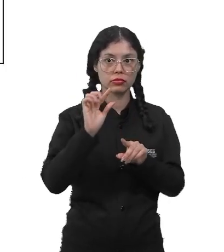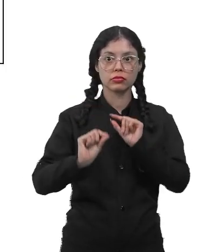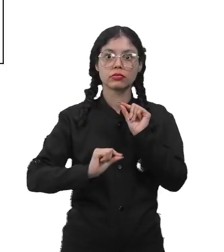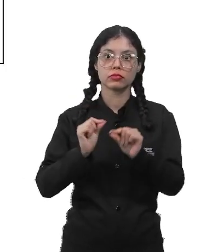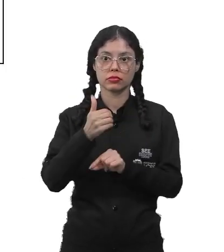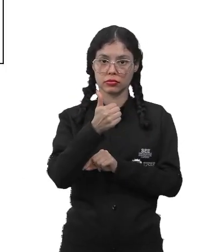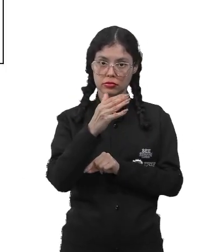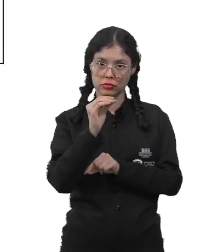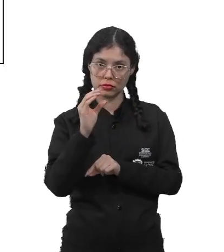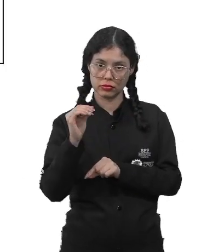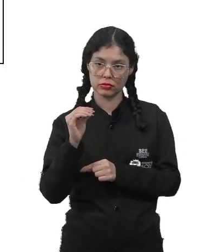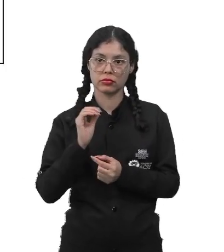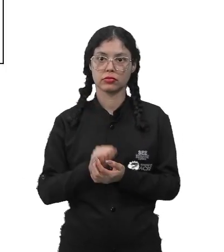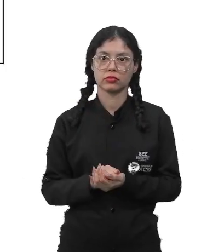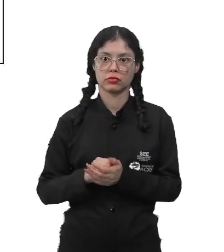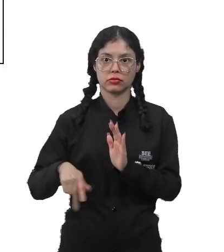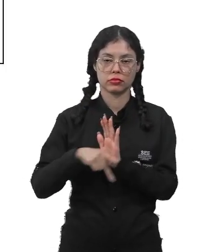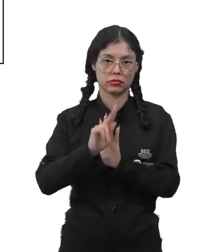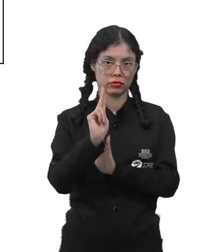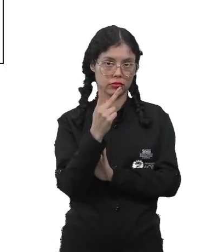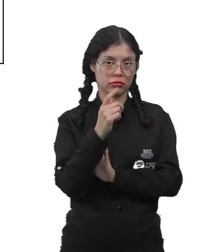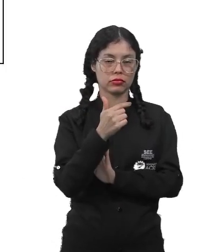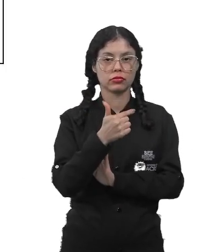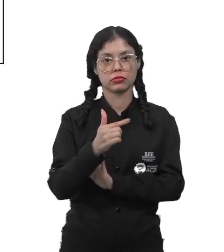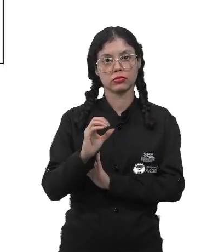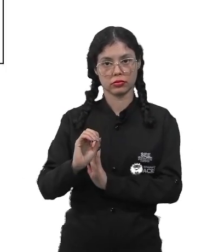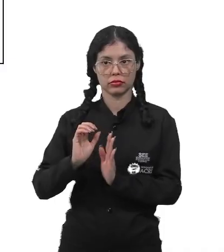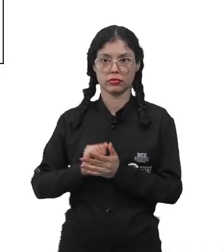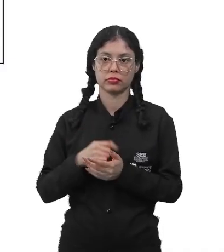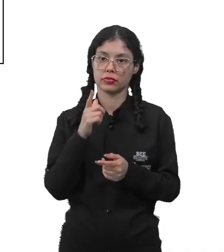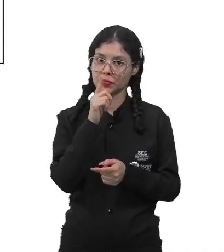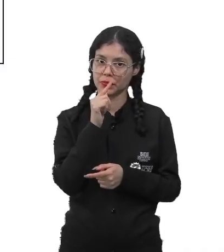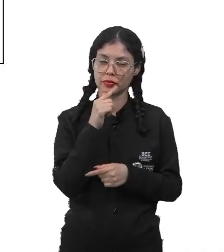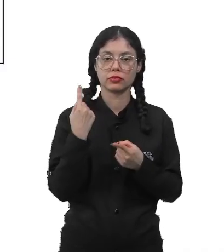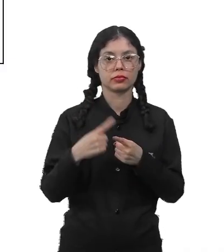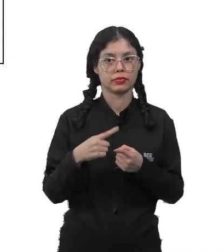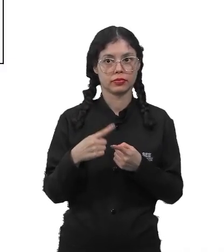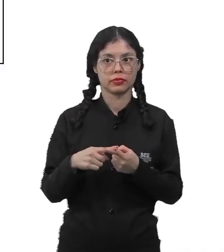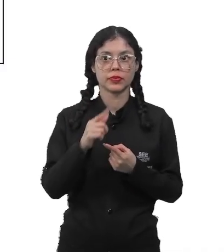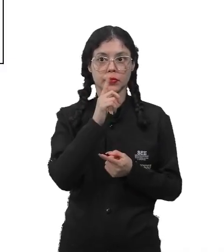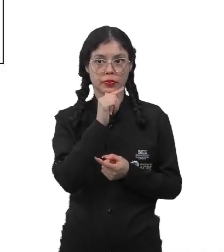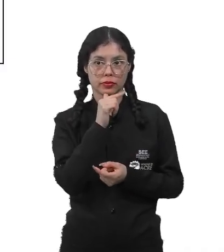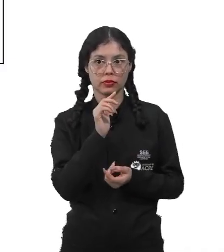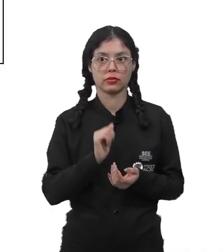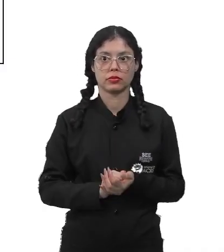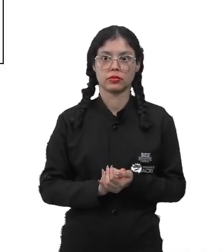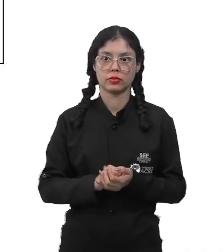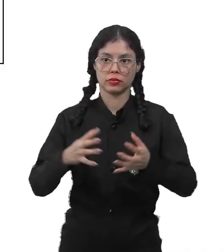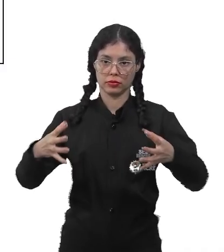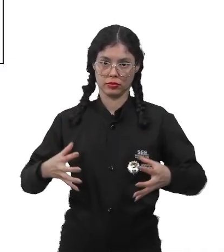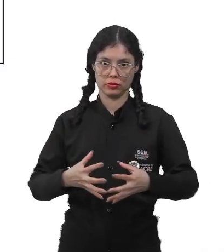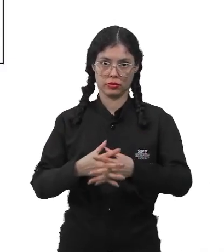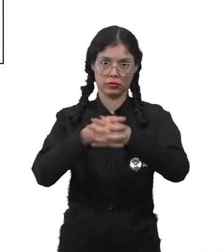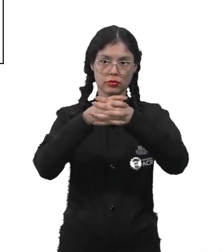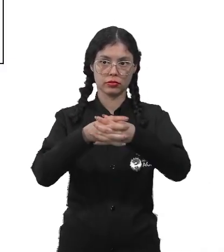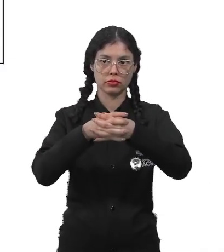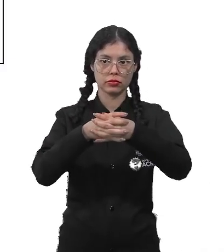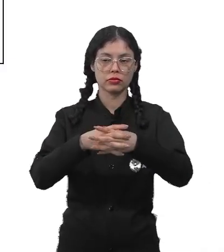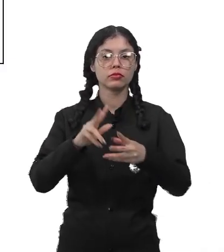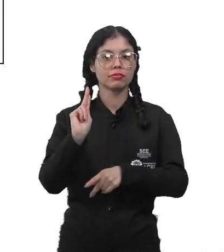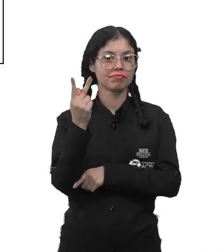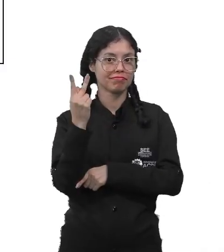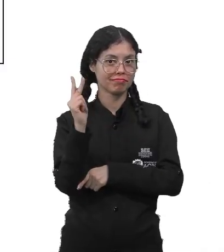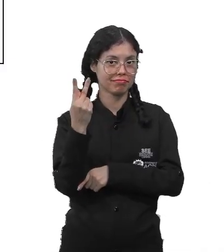ebulição é 100, que é exatamente da água. Por quê? Porque a água, ela vai fazer ligações